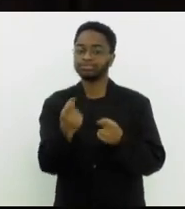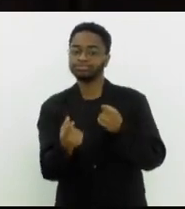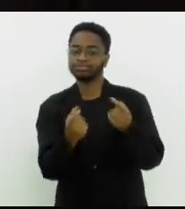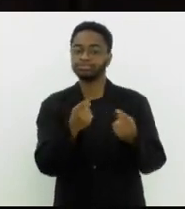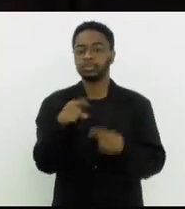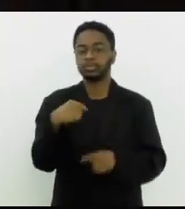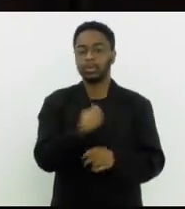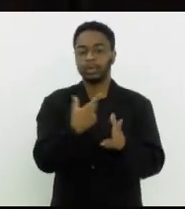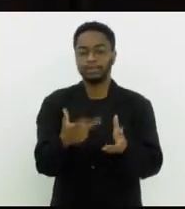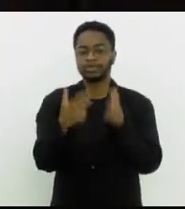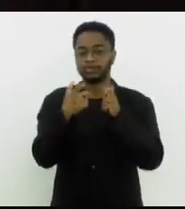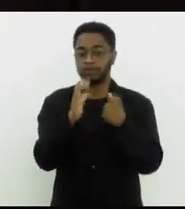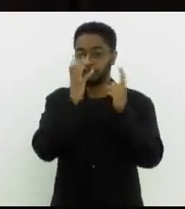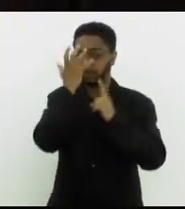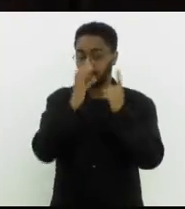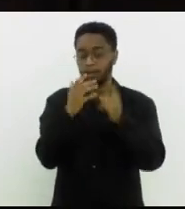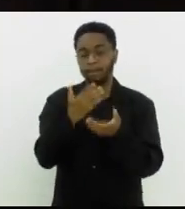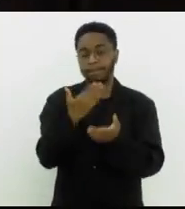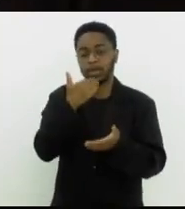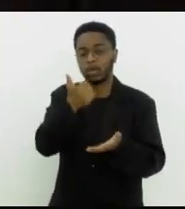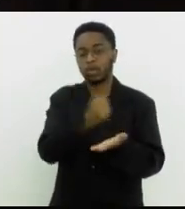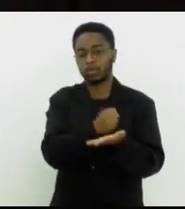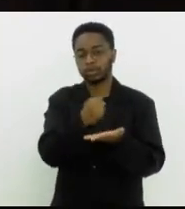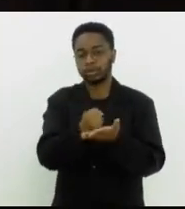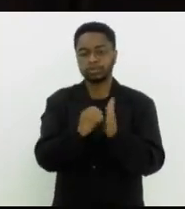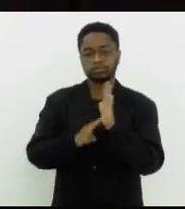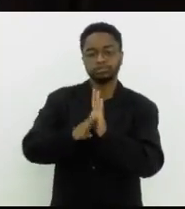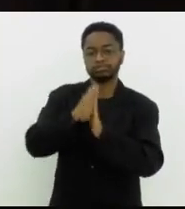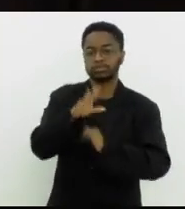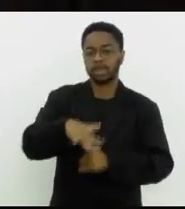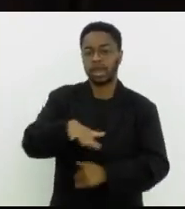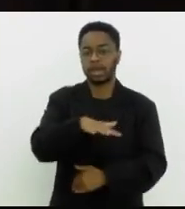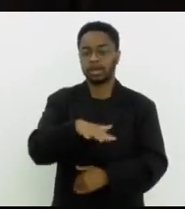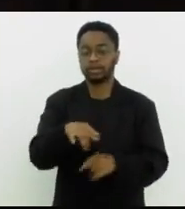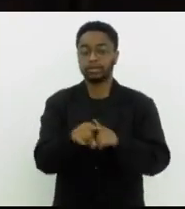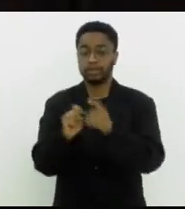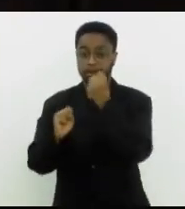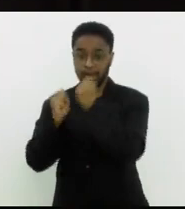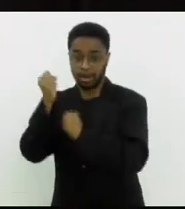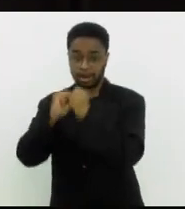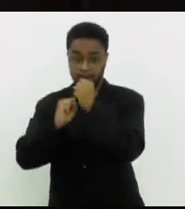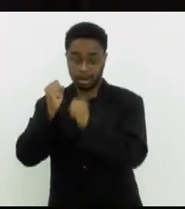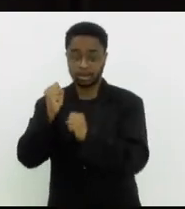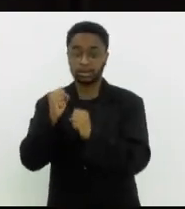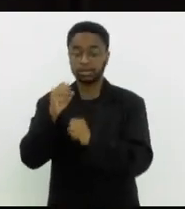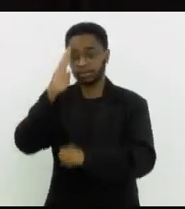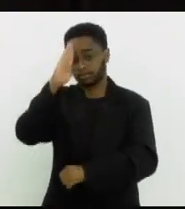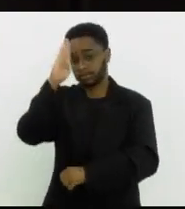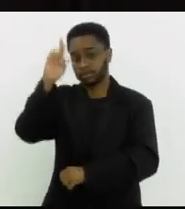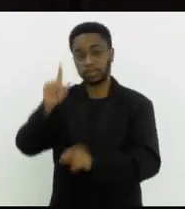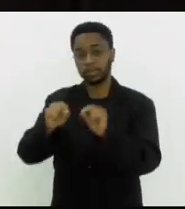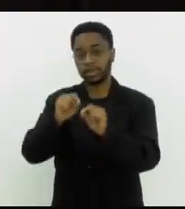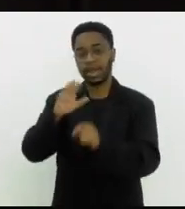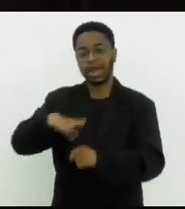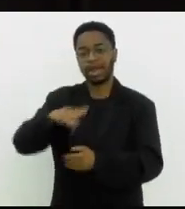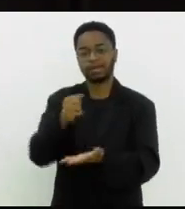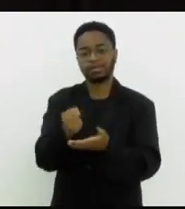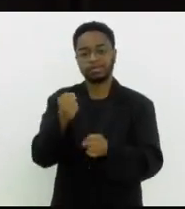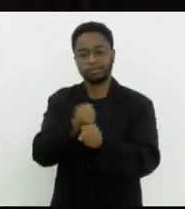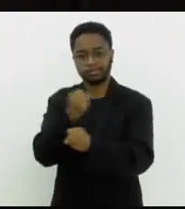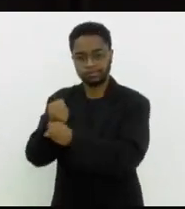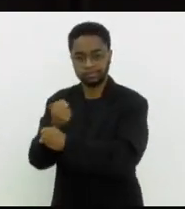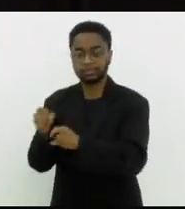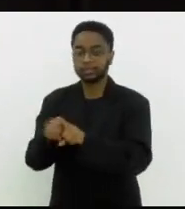observamos em fevereiro, que é uma melhor contratação desse setor. E na indústria, o grande destaque foi a construção. A construção